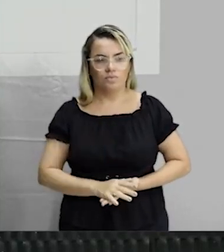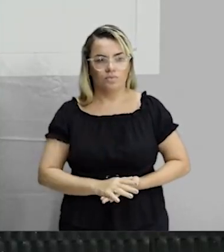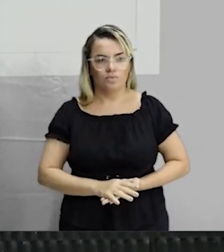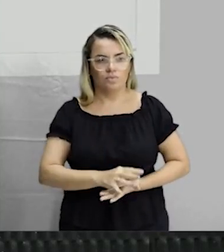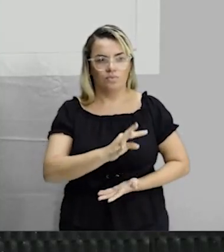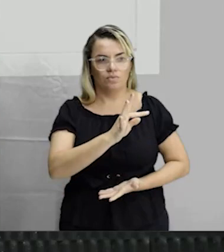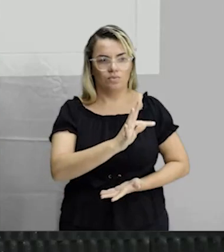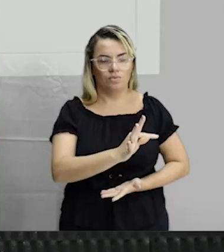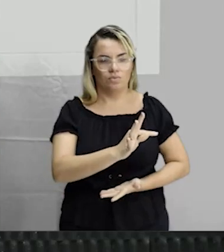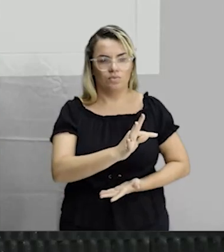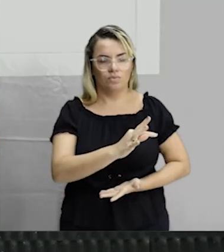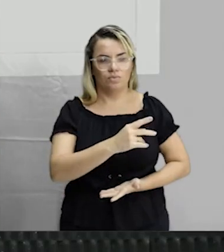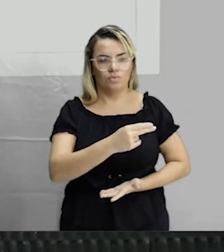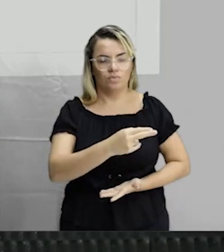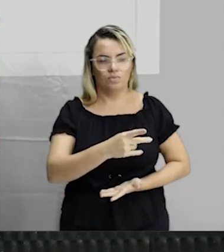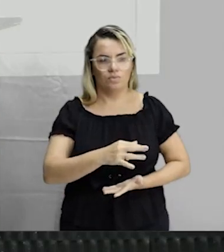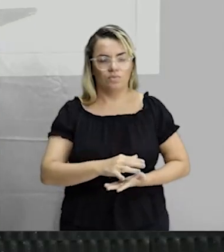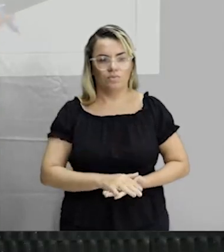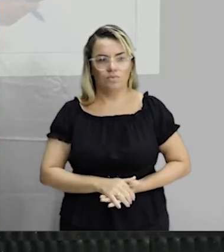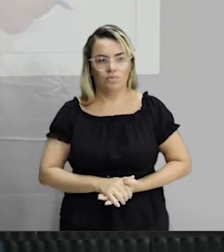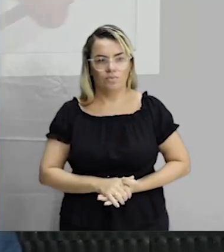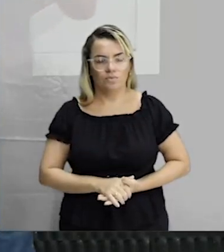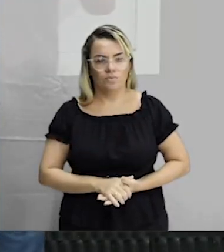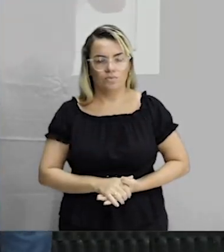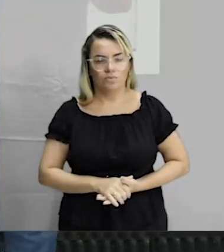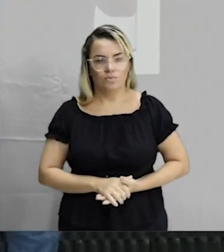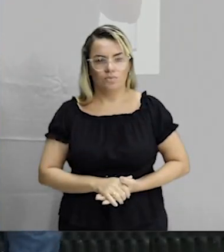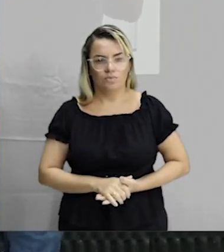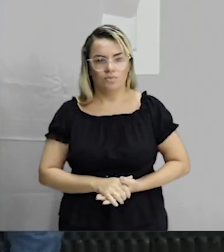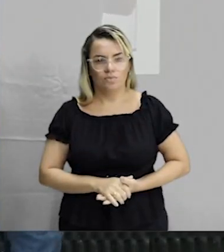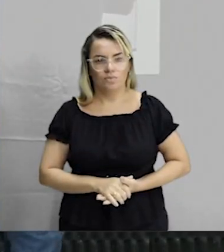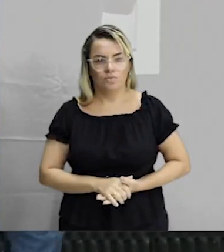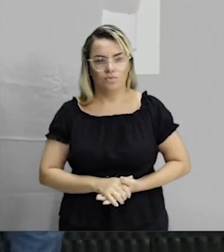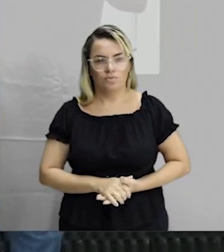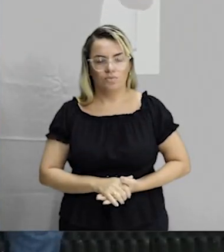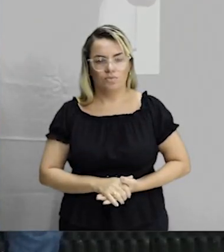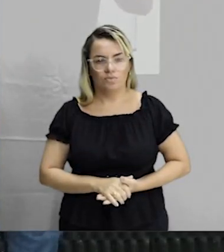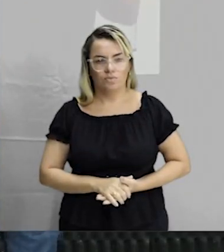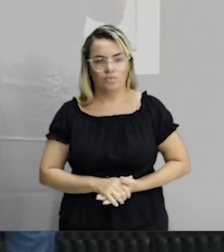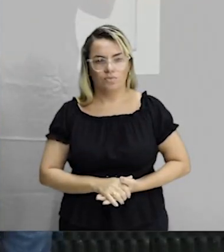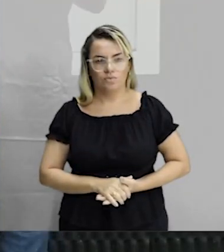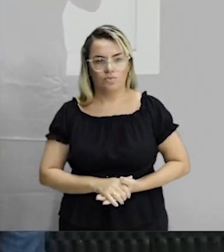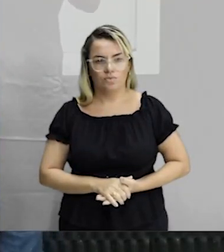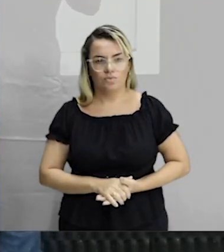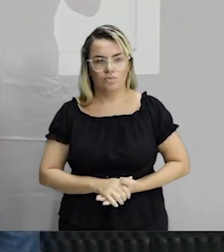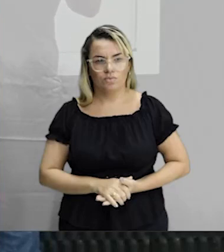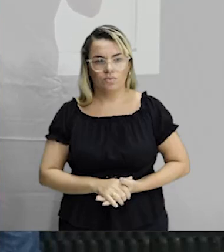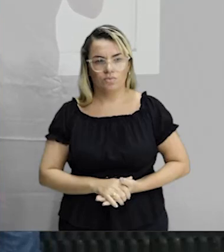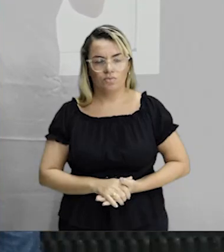base 10. Eu posso dizer que isso aqui, ó, é o log